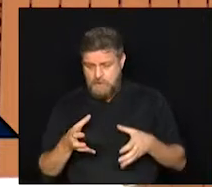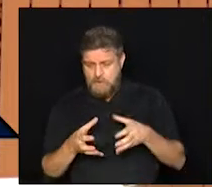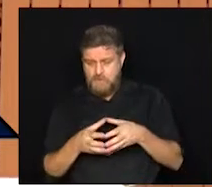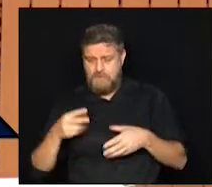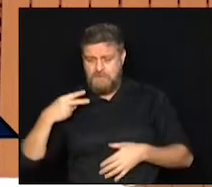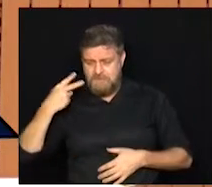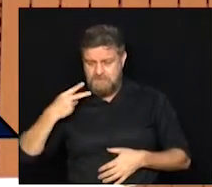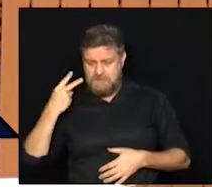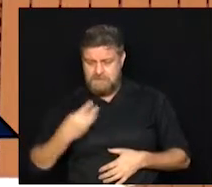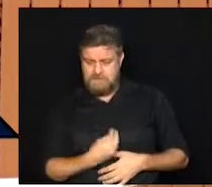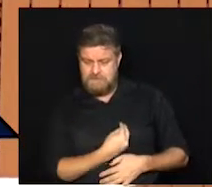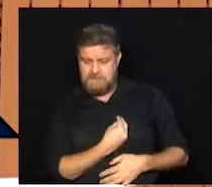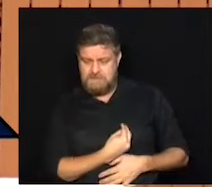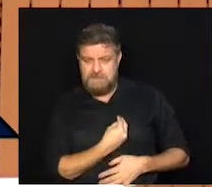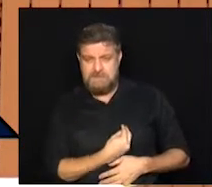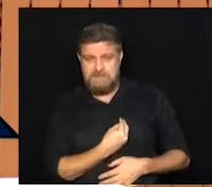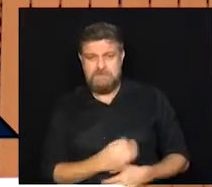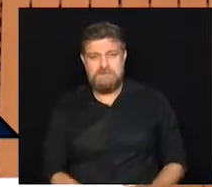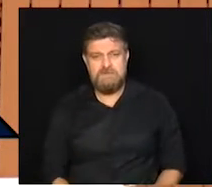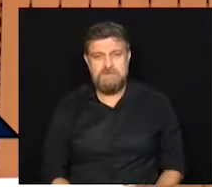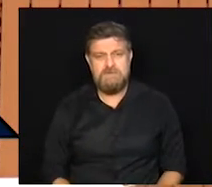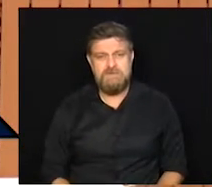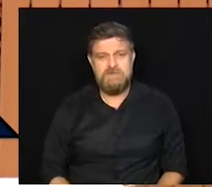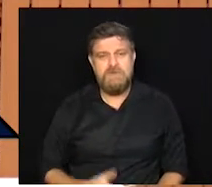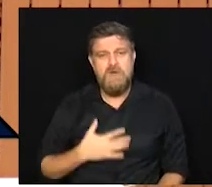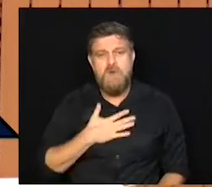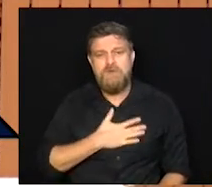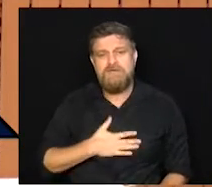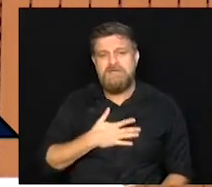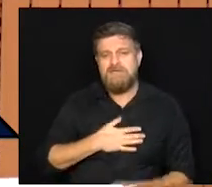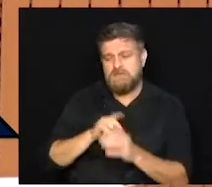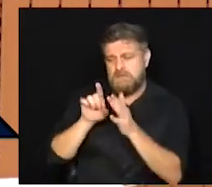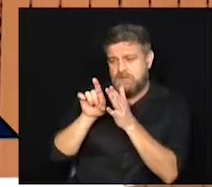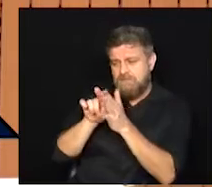eu gostaria de passar e de fazer algumas perguntas.